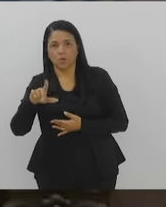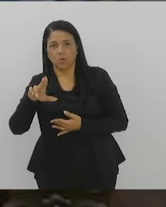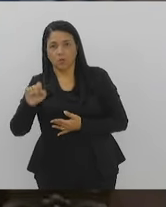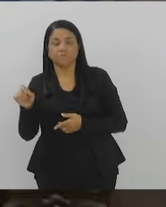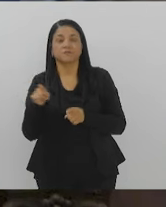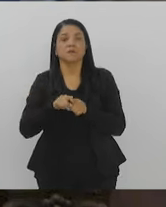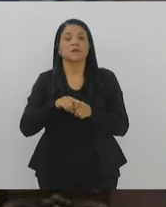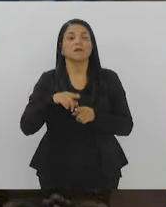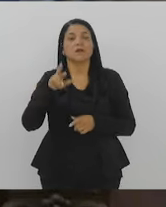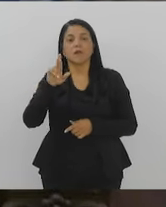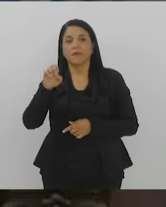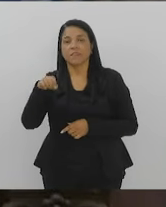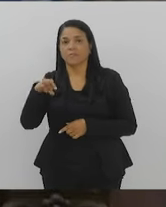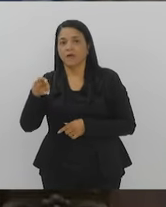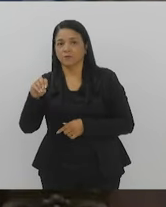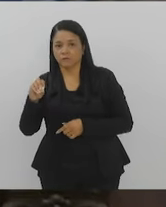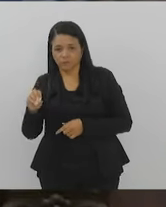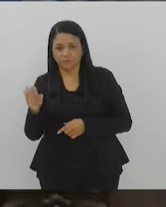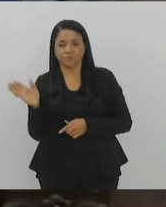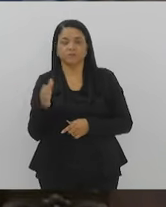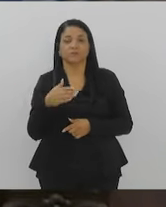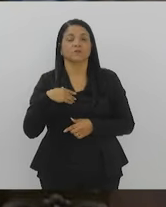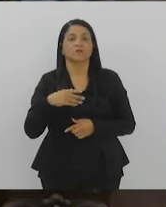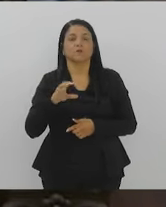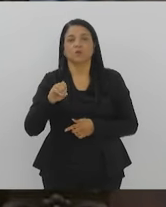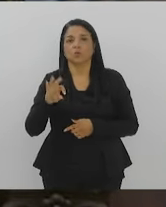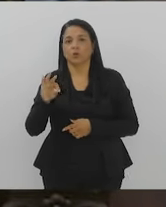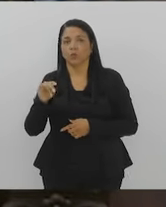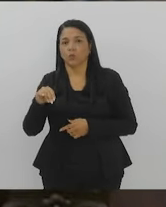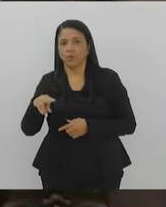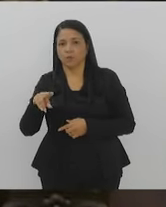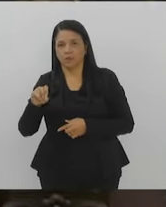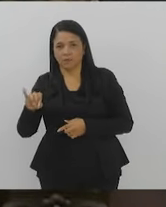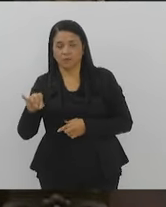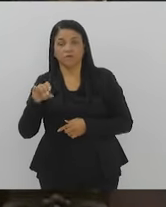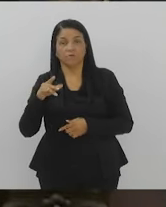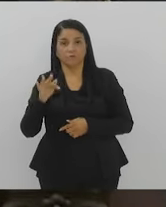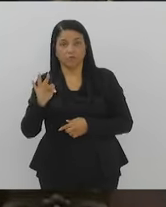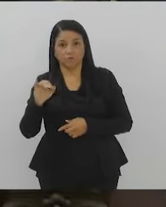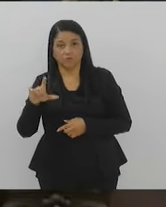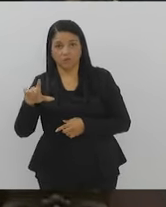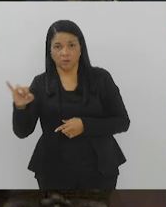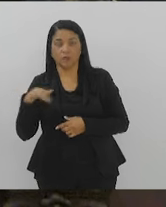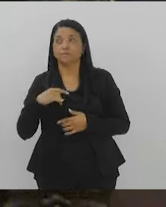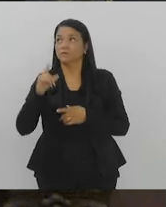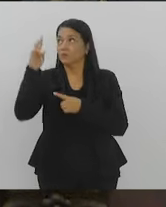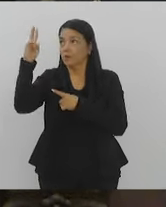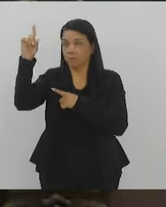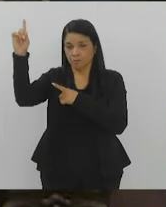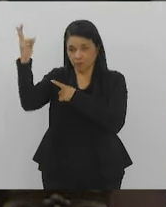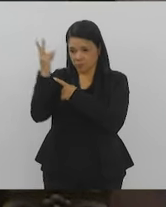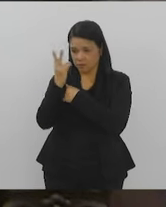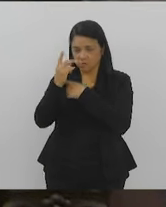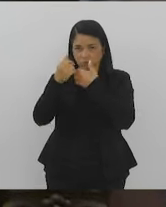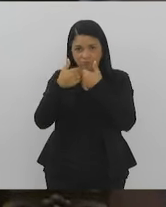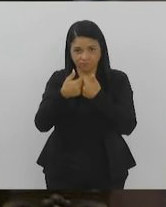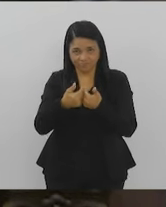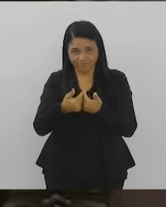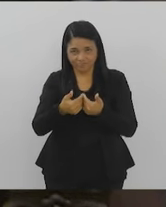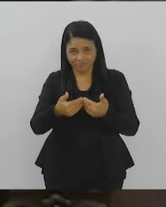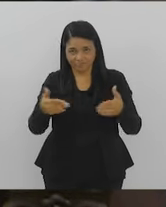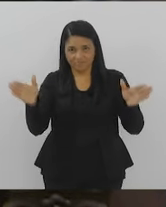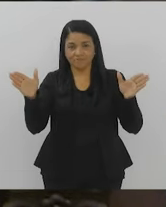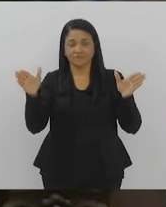Paula. Que Deus abençoe a todos. Agora vou abrir a sessão. Sobre a proteção de Deus, declaro aberta a sessão